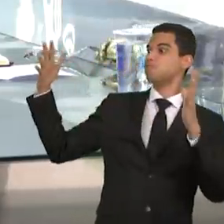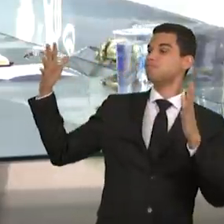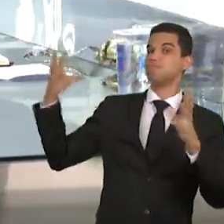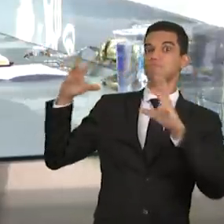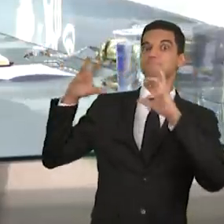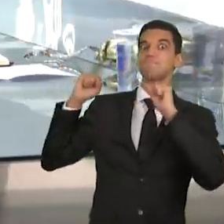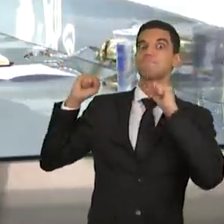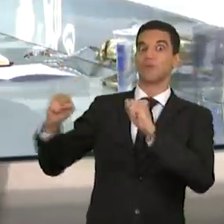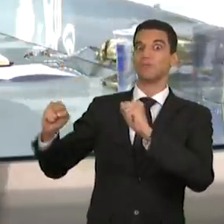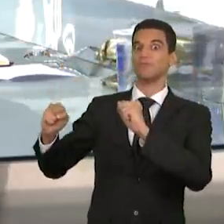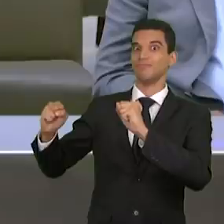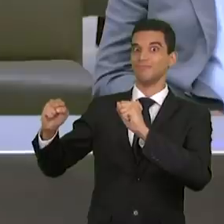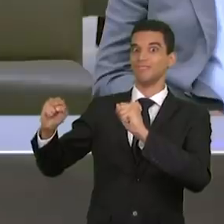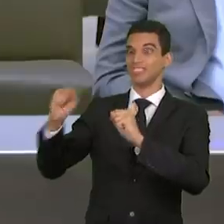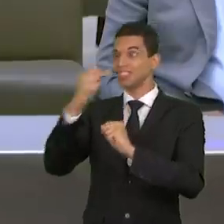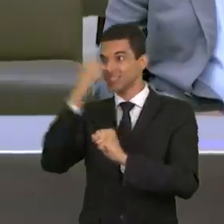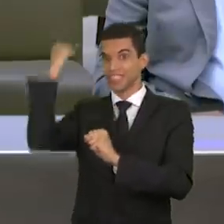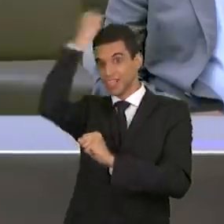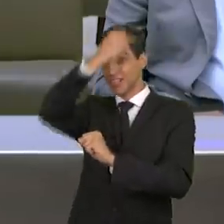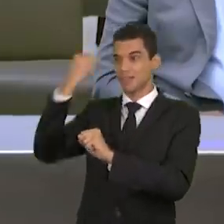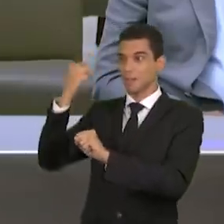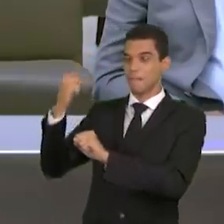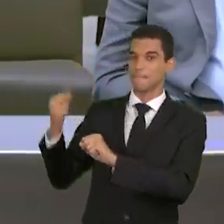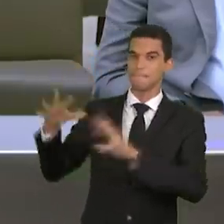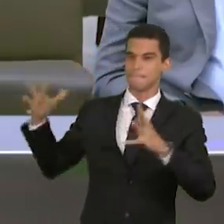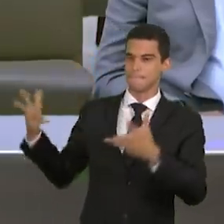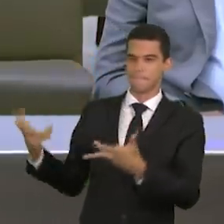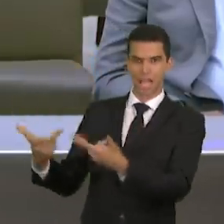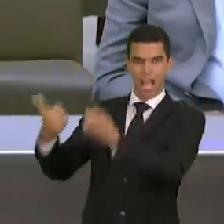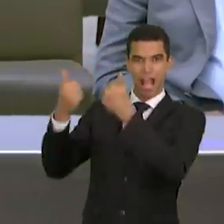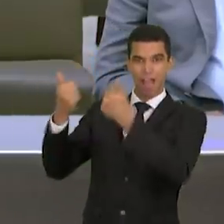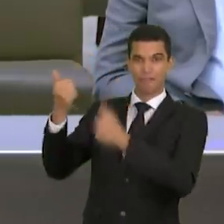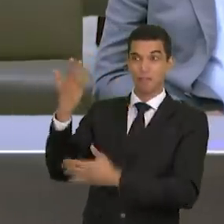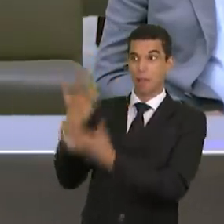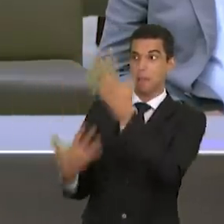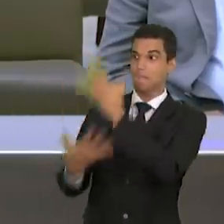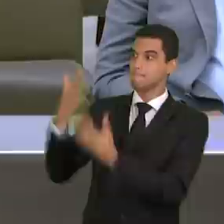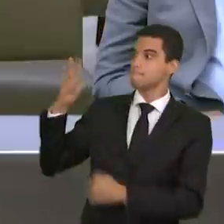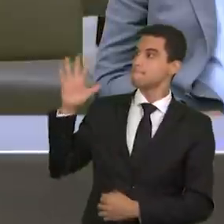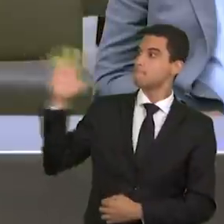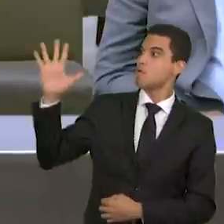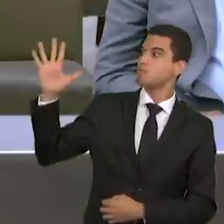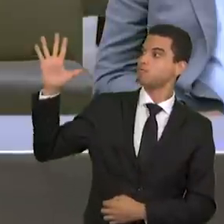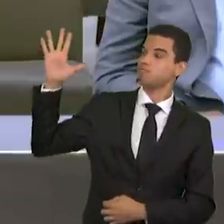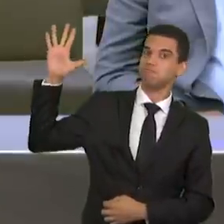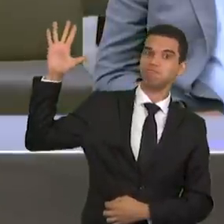poderosa, santa, maravilhosa,